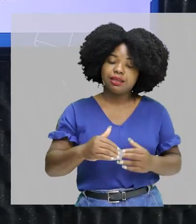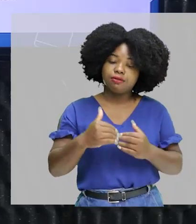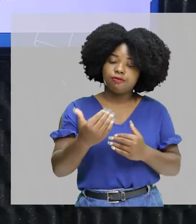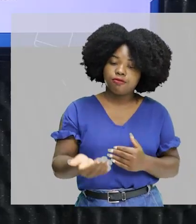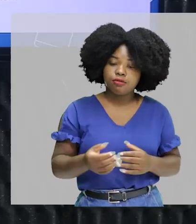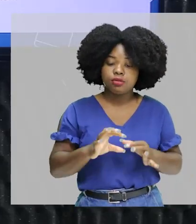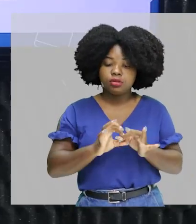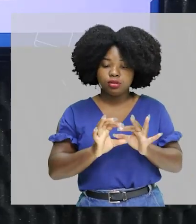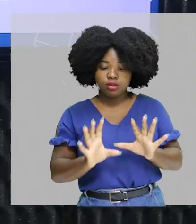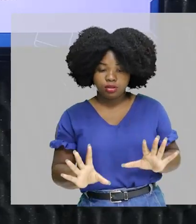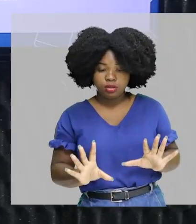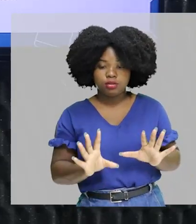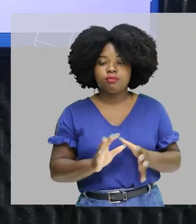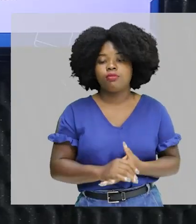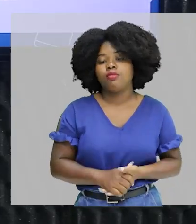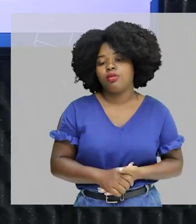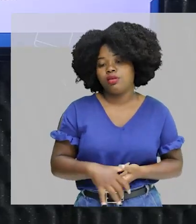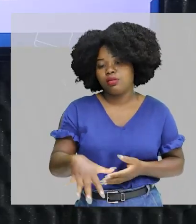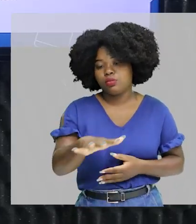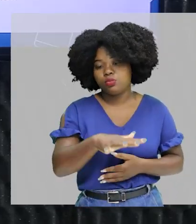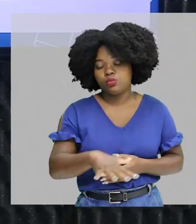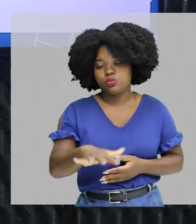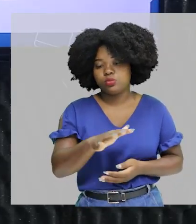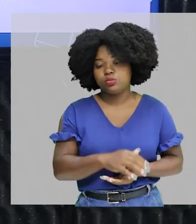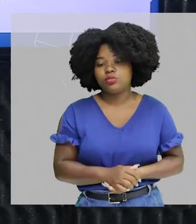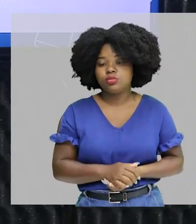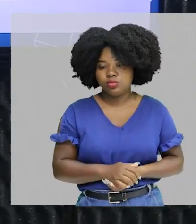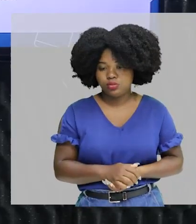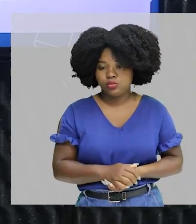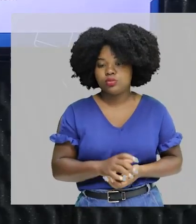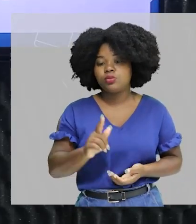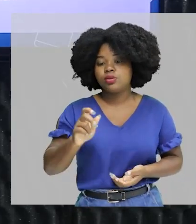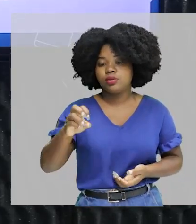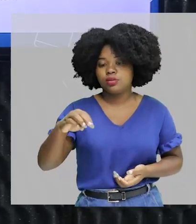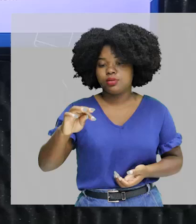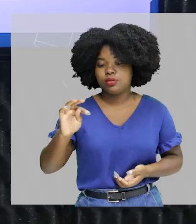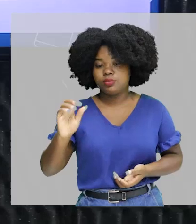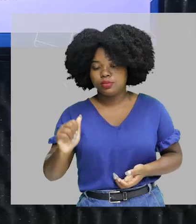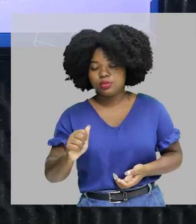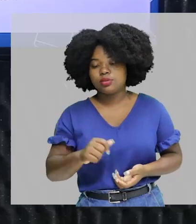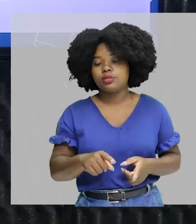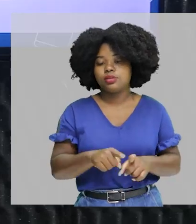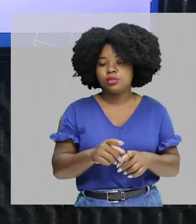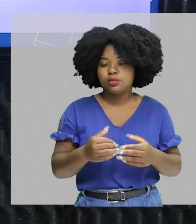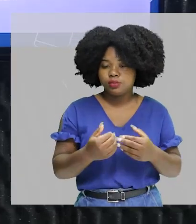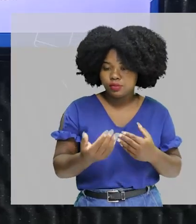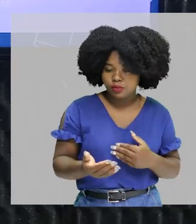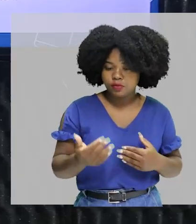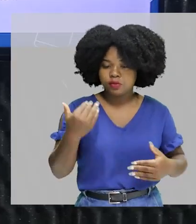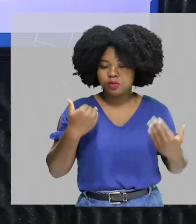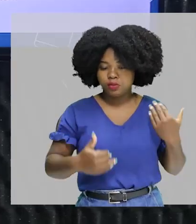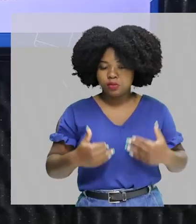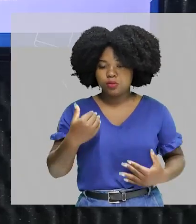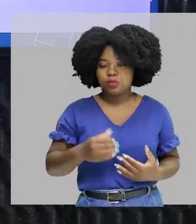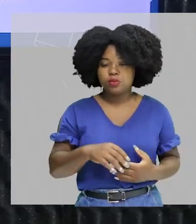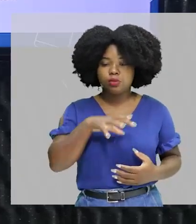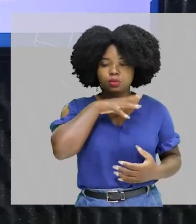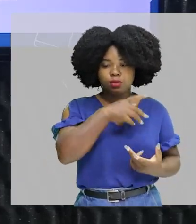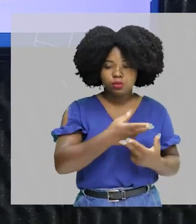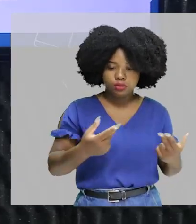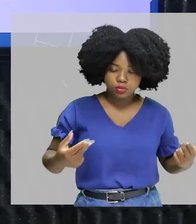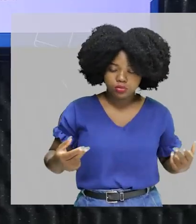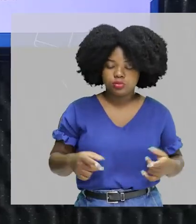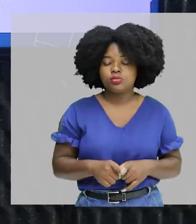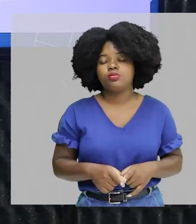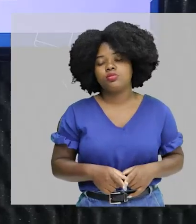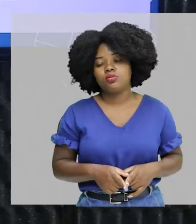Eles liberam no ambiente externo os seus gametas e fora do corpo desses animais, os